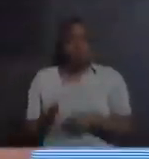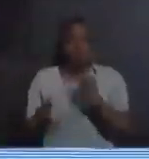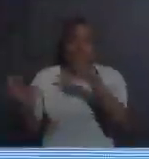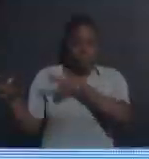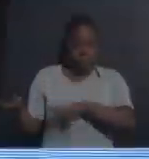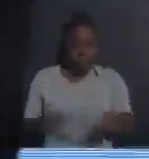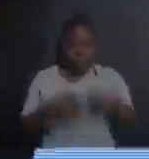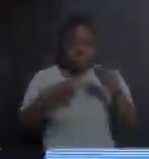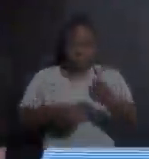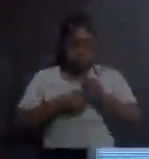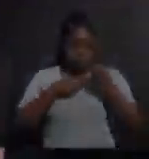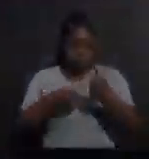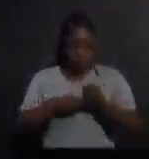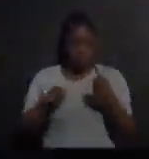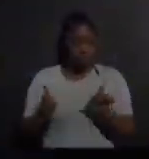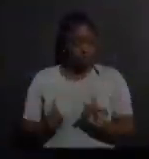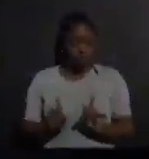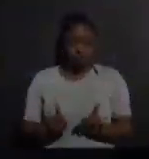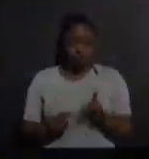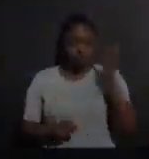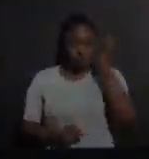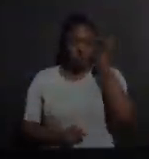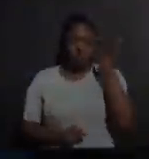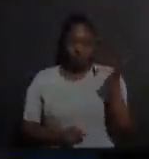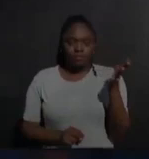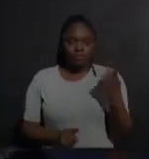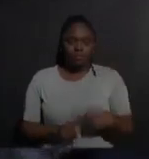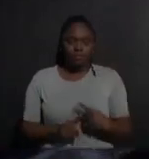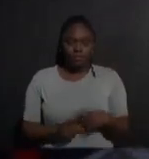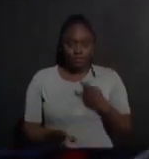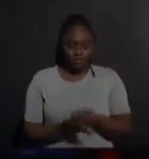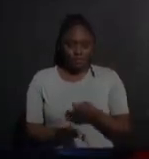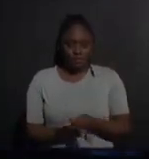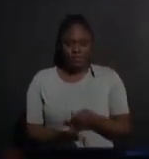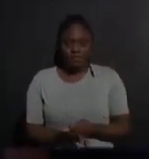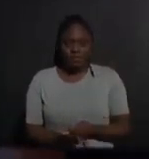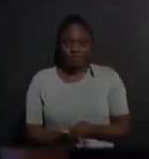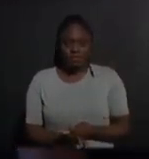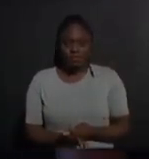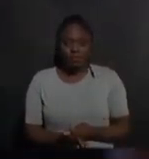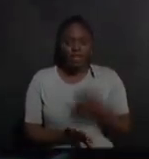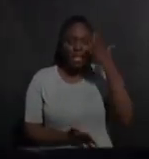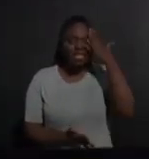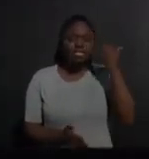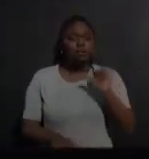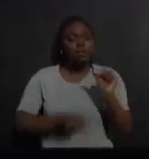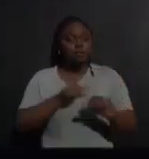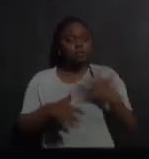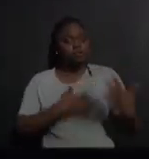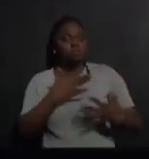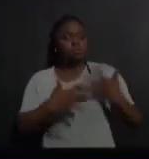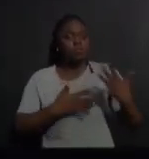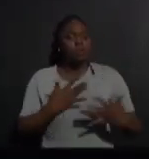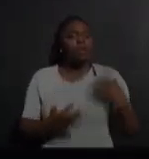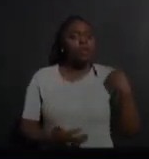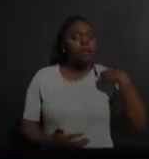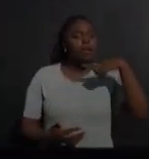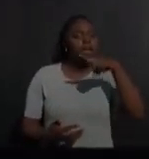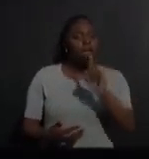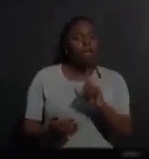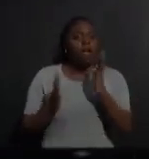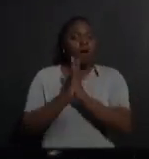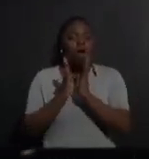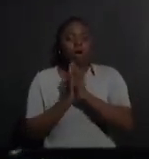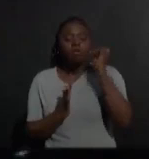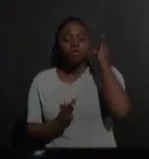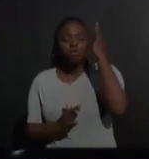depois da conferência do Espírito Santo, não, que aí é fácil, é obrigação. Sabe o que é avivamento? Não é ir para uma vigília da juventude com a pastora Joyce e